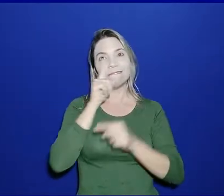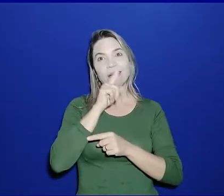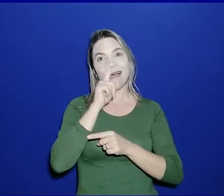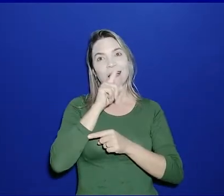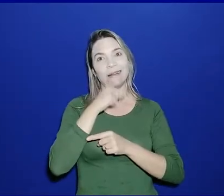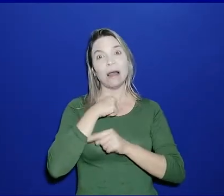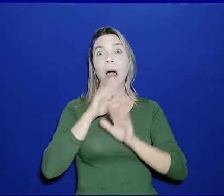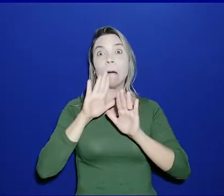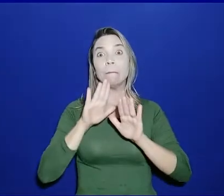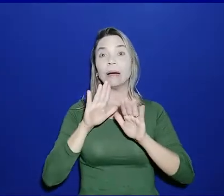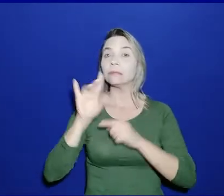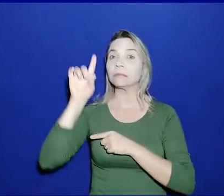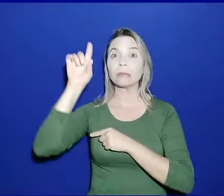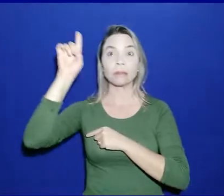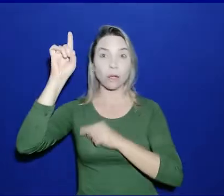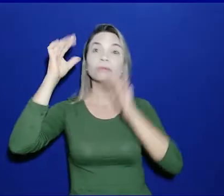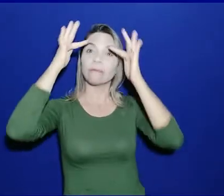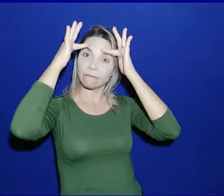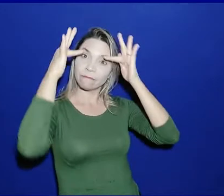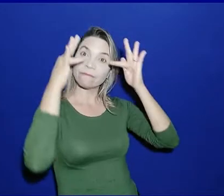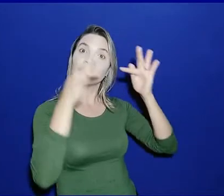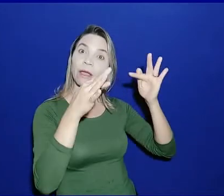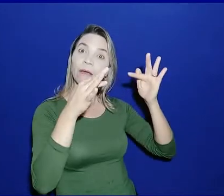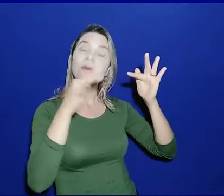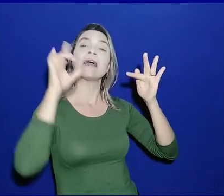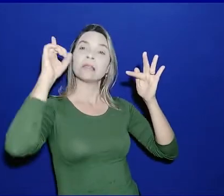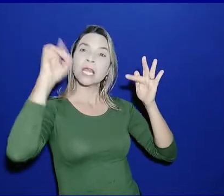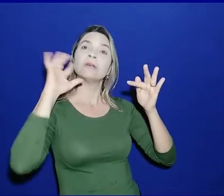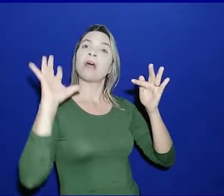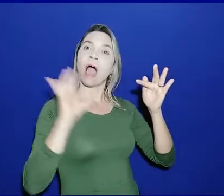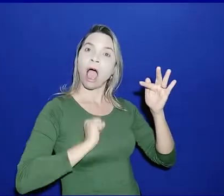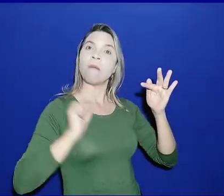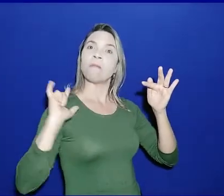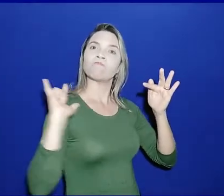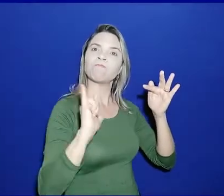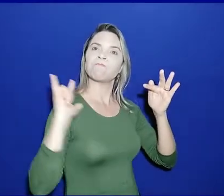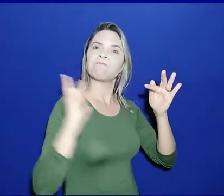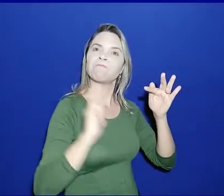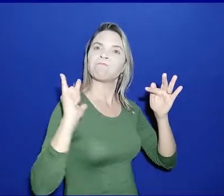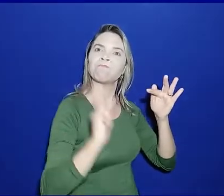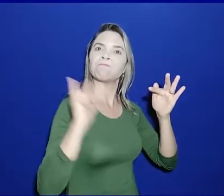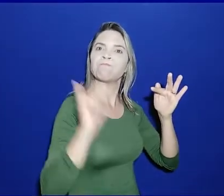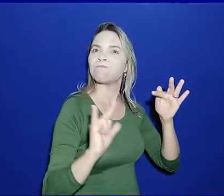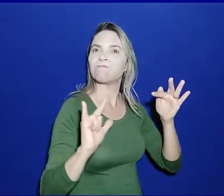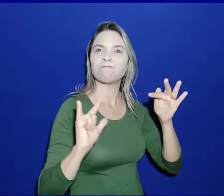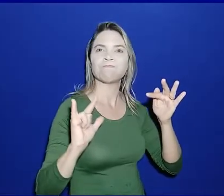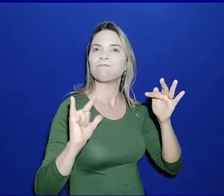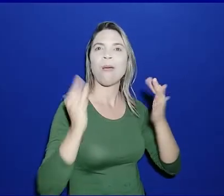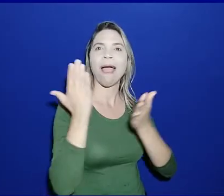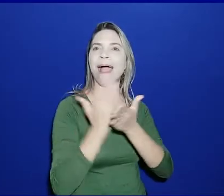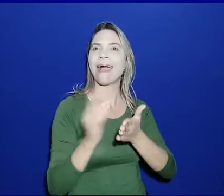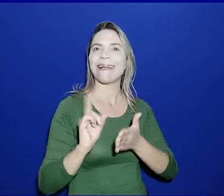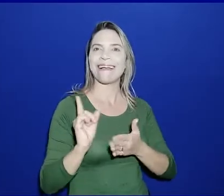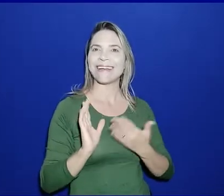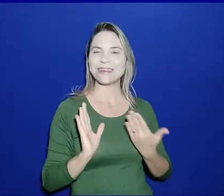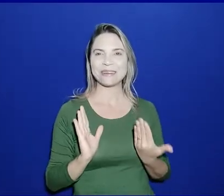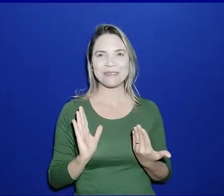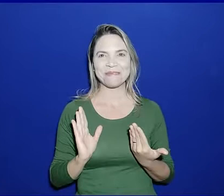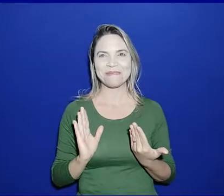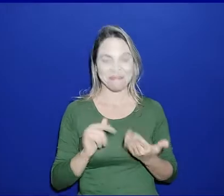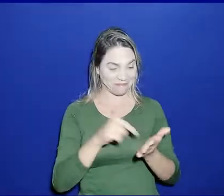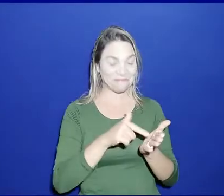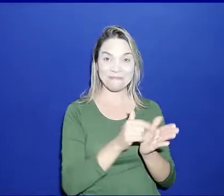o Senhor negará a si mesmo quem ele é, o que ele faz, aquilo, portanto, que está escrito em sua